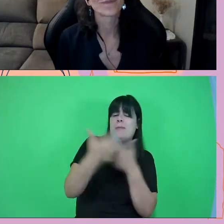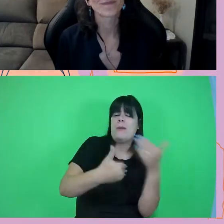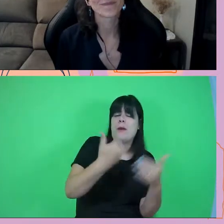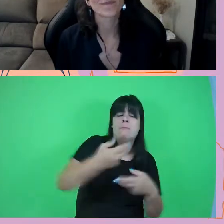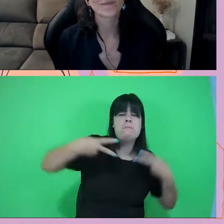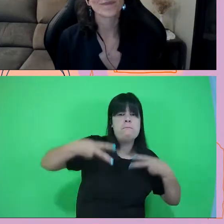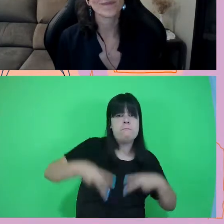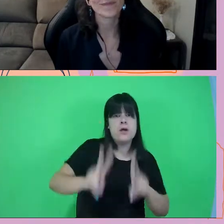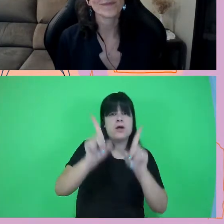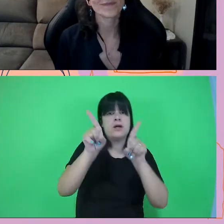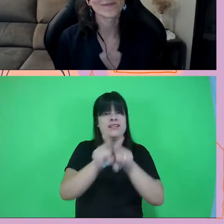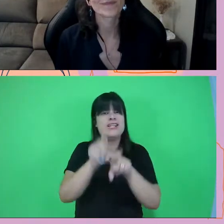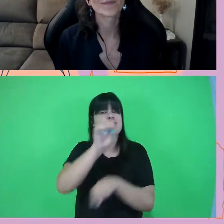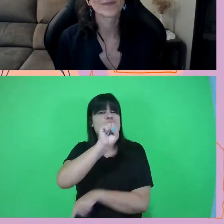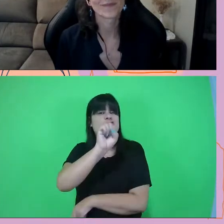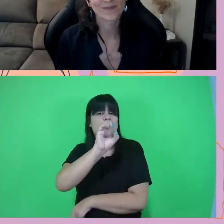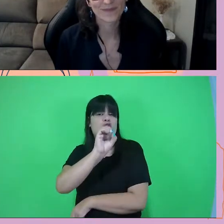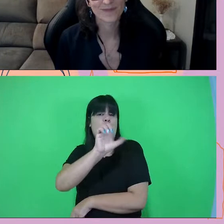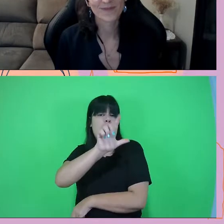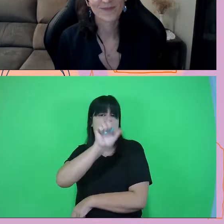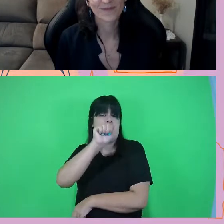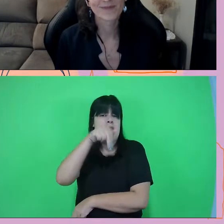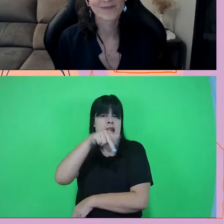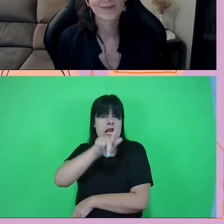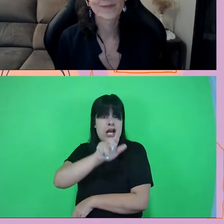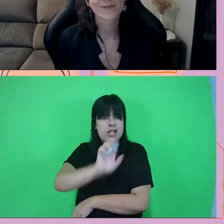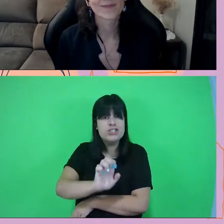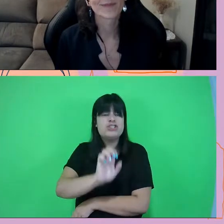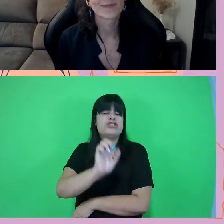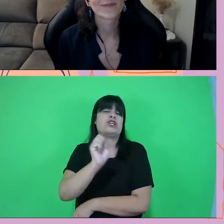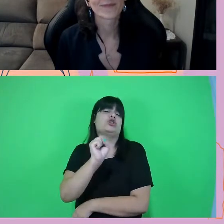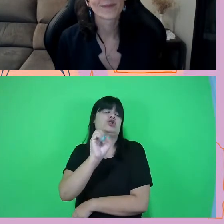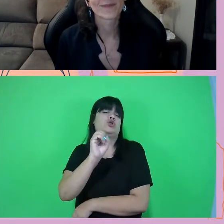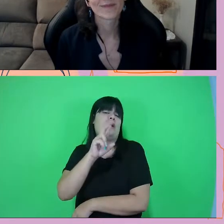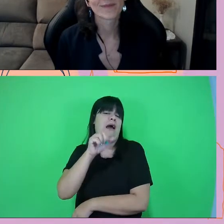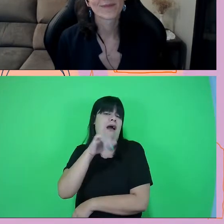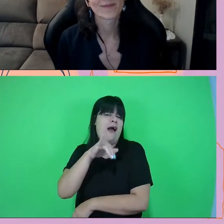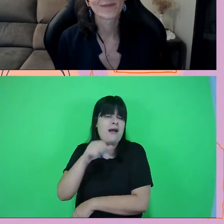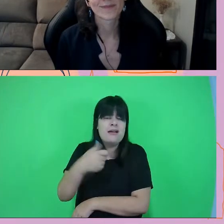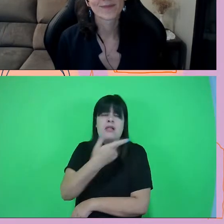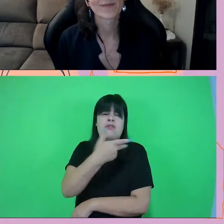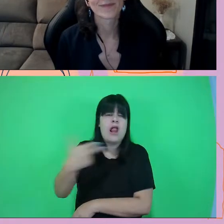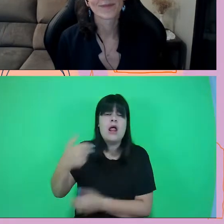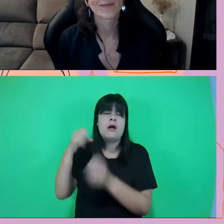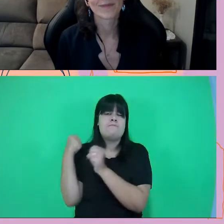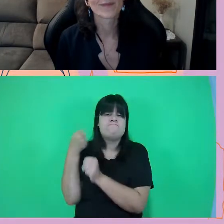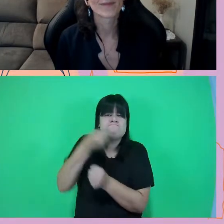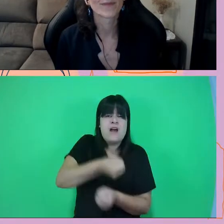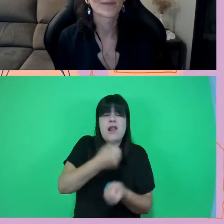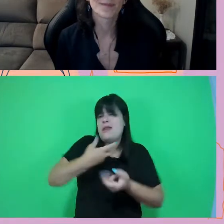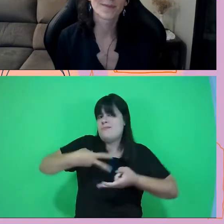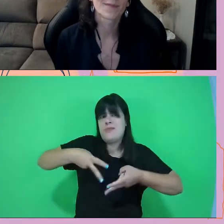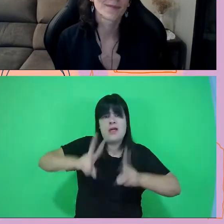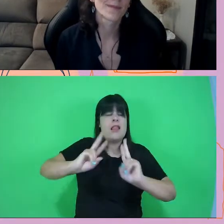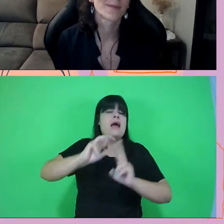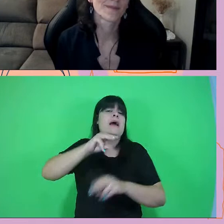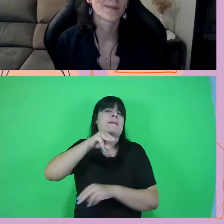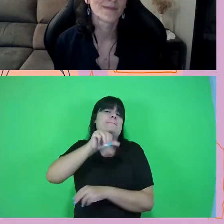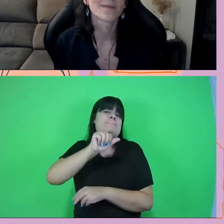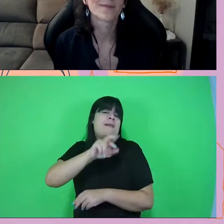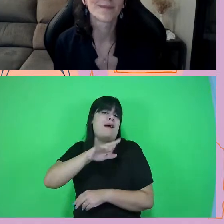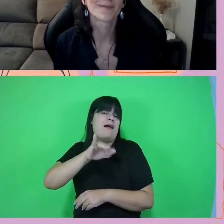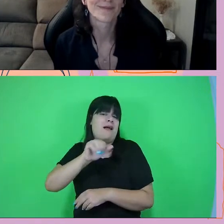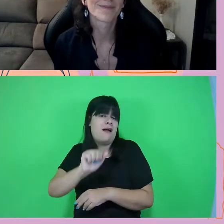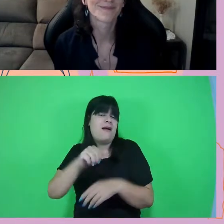na Solange Pessoa, né, na Soraya André, né, e tantas outras judocas que estão aí na ativa, como a Maria Aguiar, né,